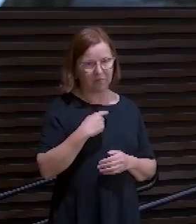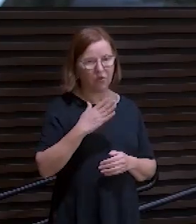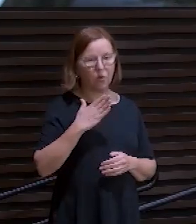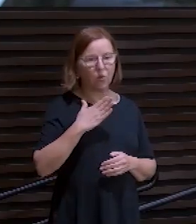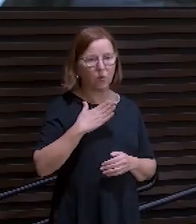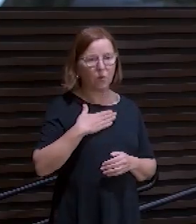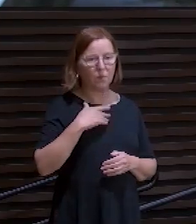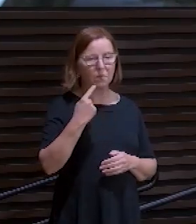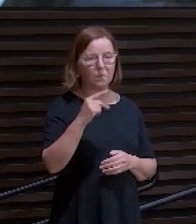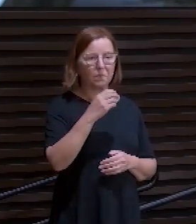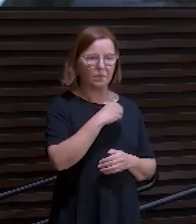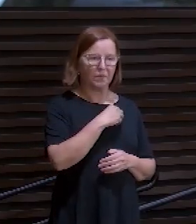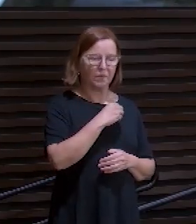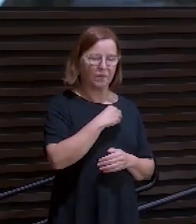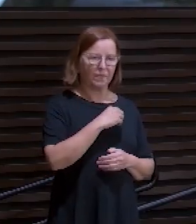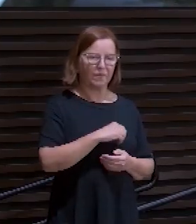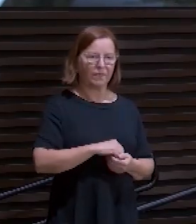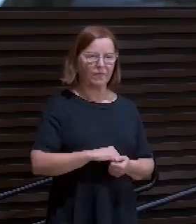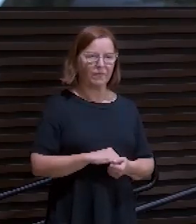Mas eu morri com Ele.